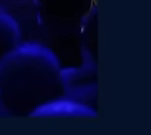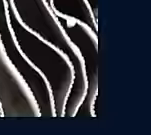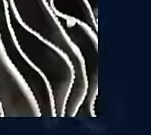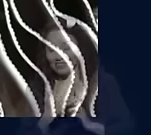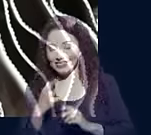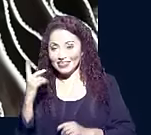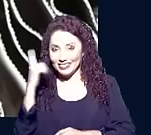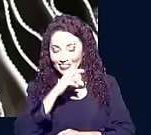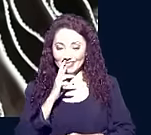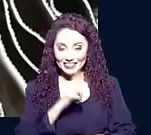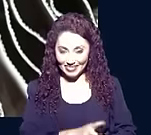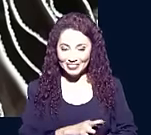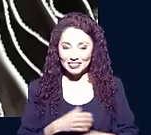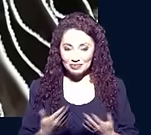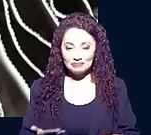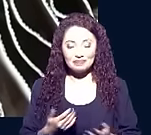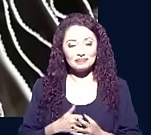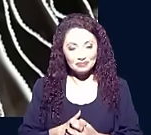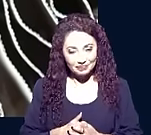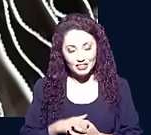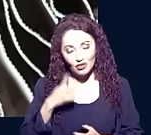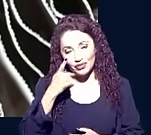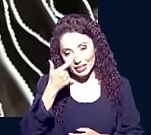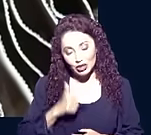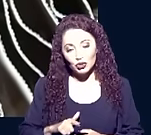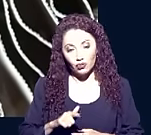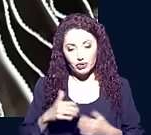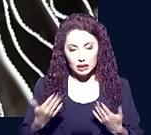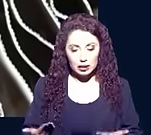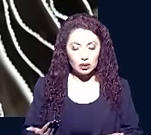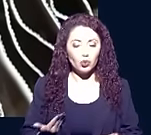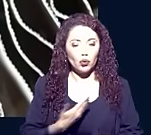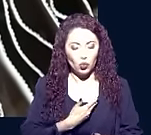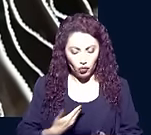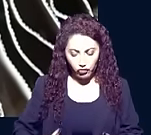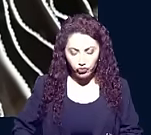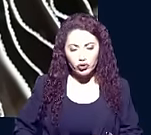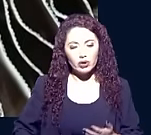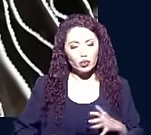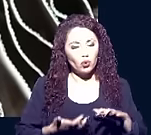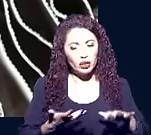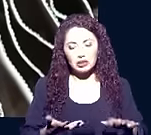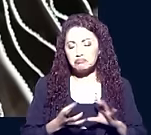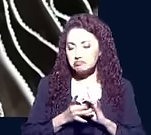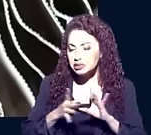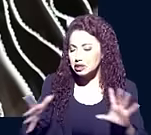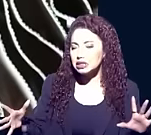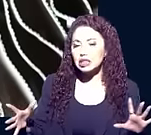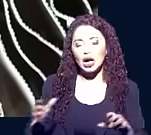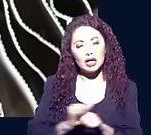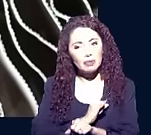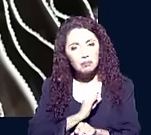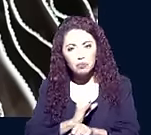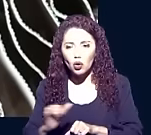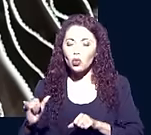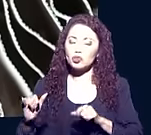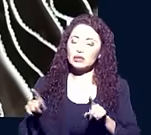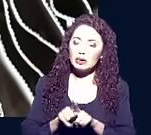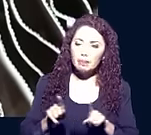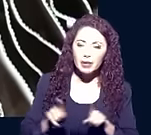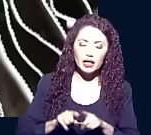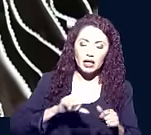isso gente o governo e o congresso eu vou repetir deram transição arcabo deram reforma